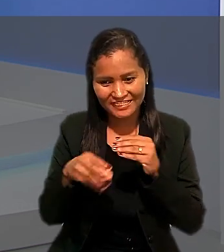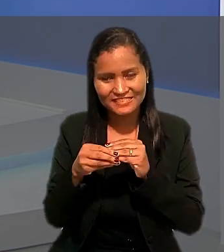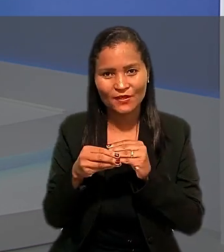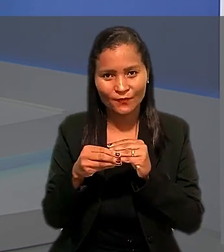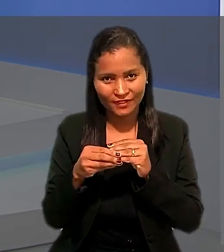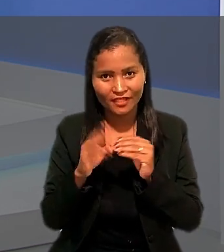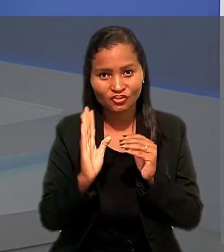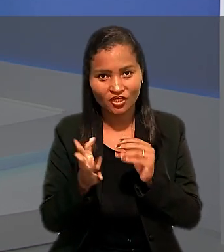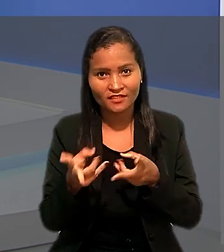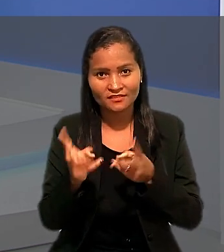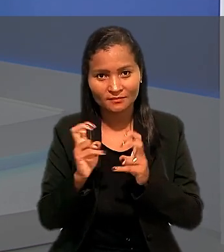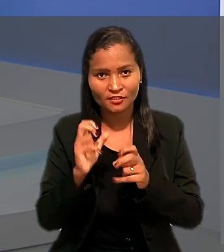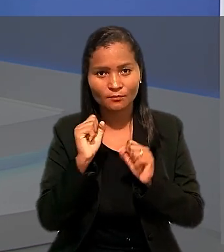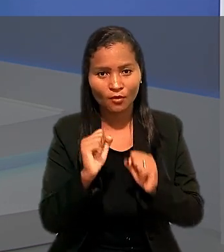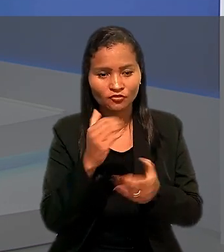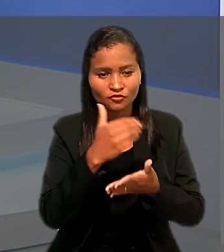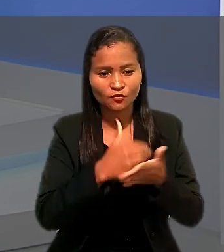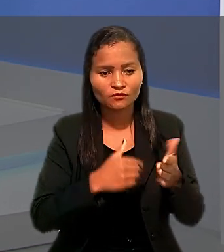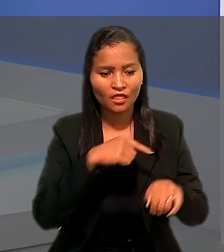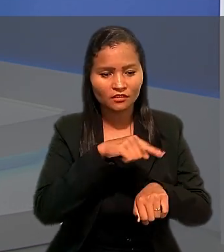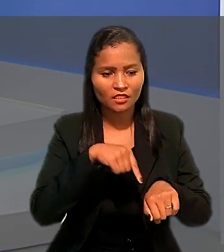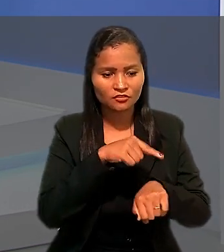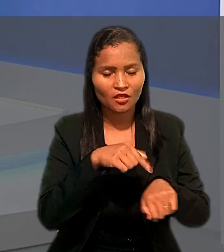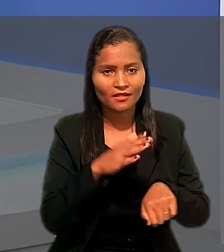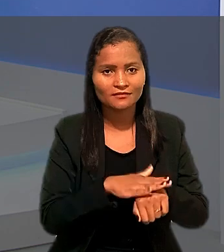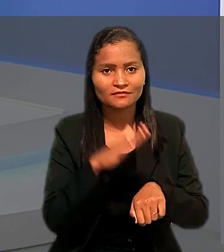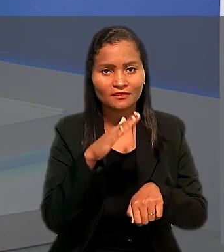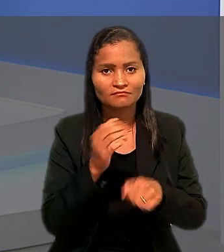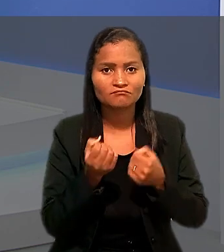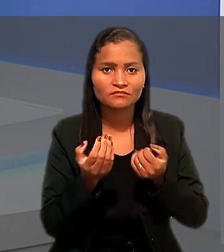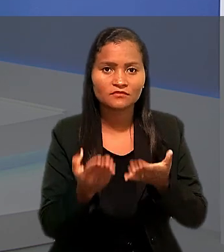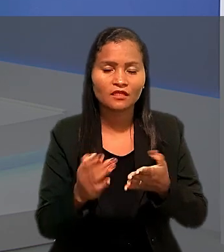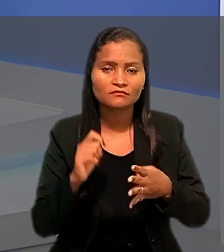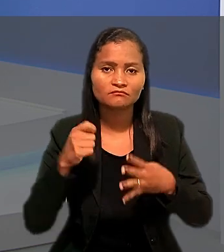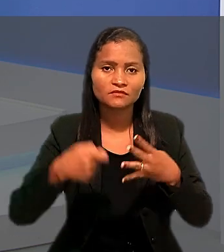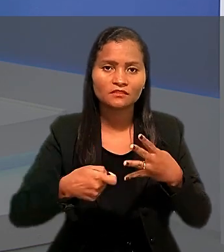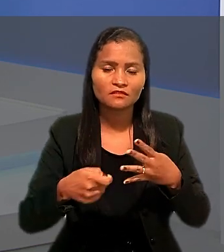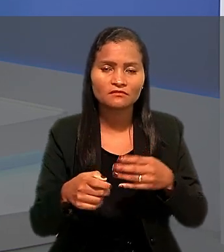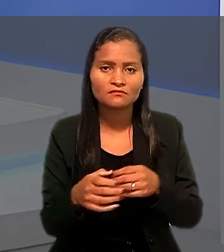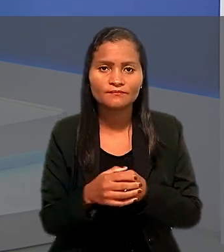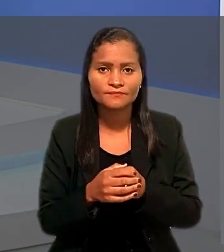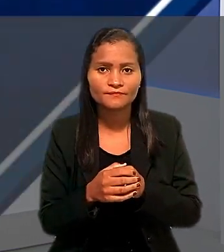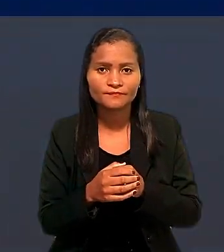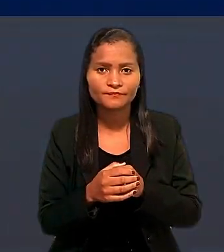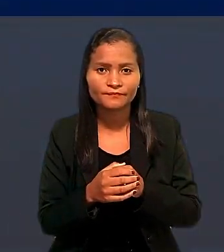já recebido pode ser abatido do pagamento das horas extras concedidas em sentença.